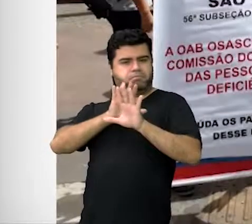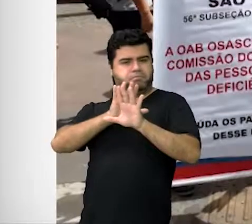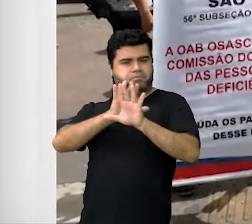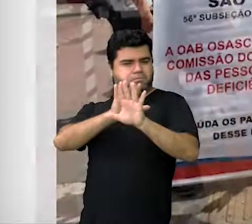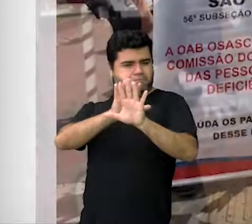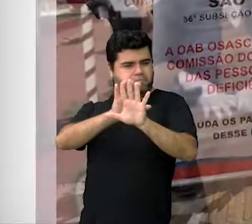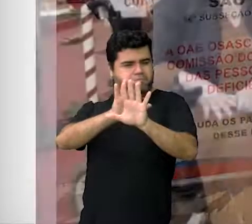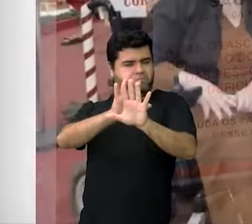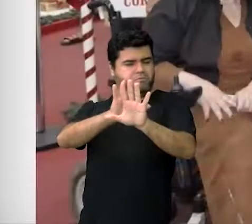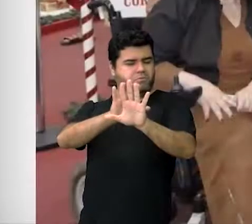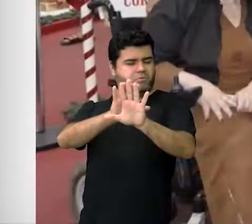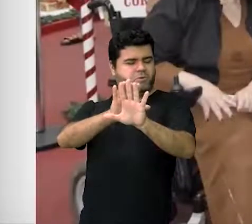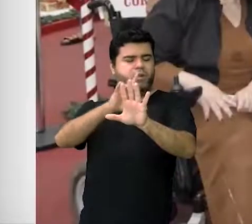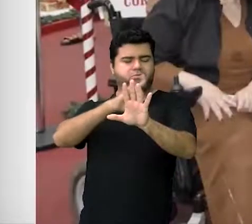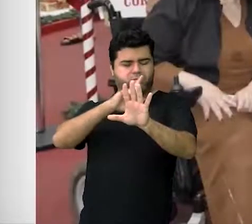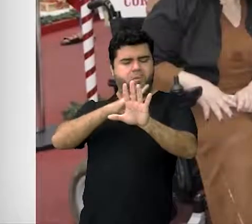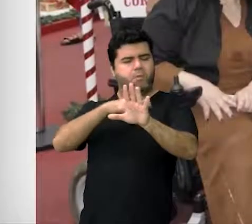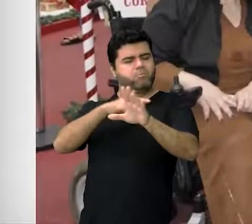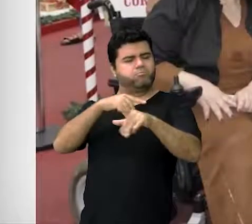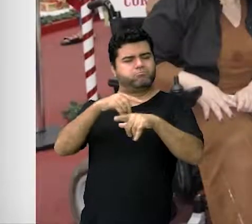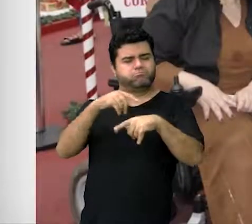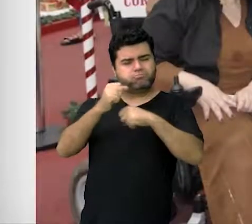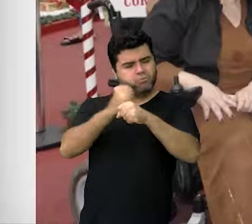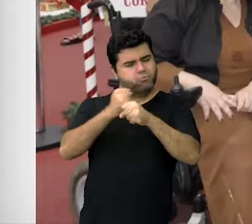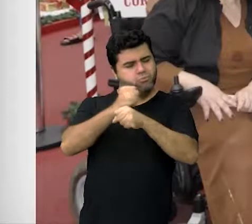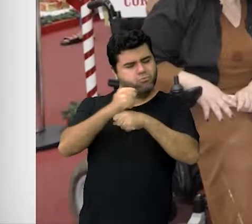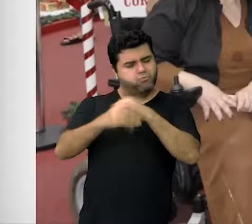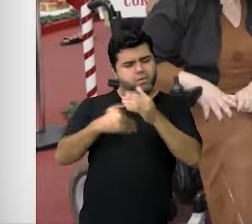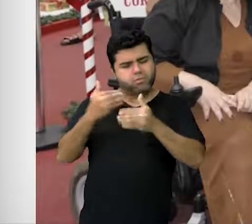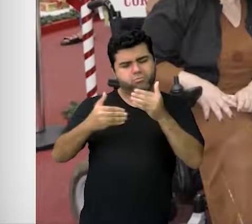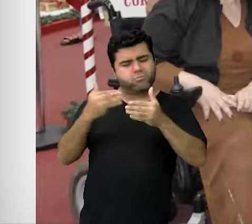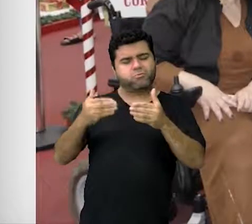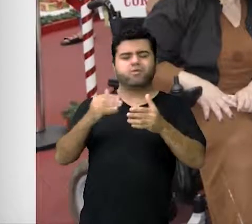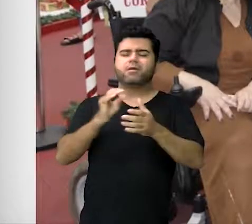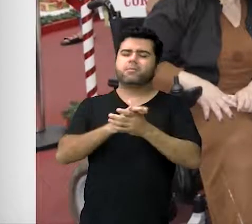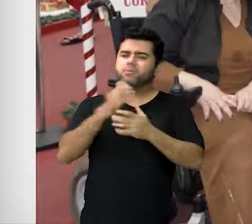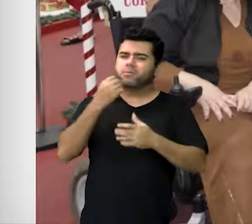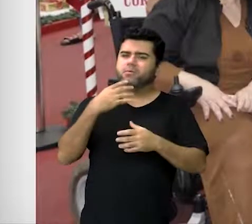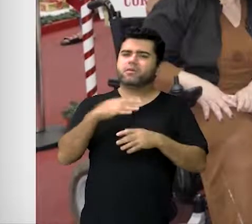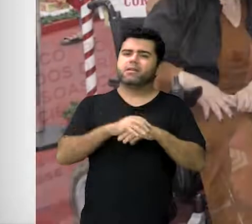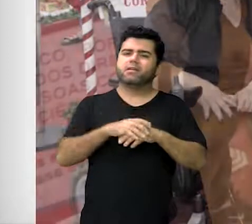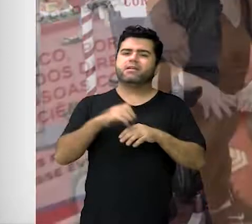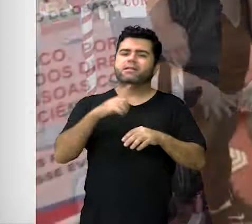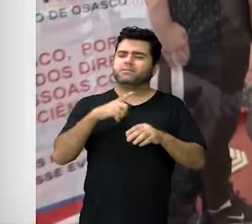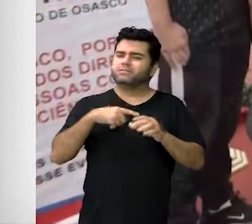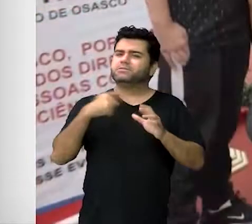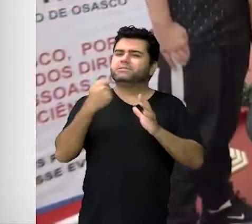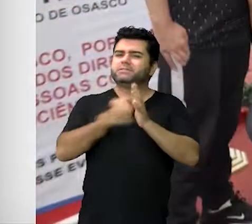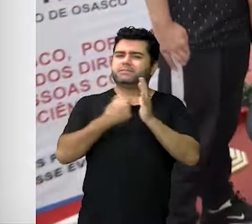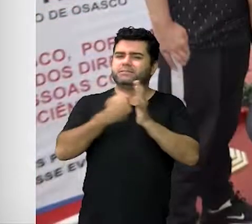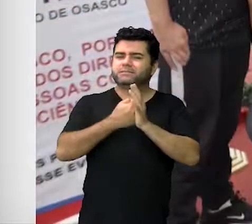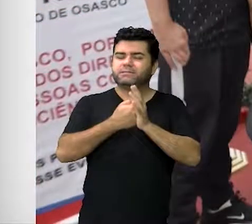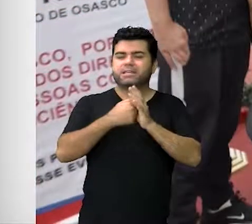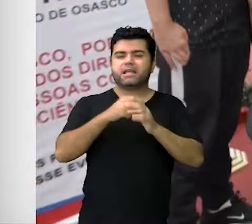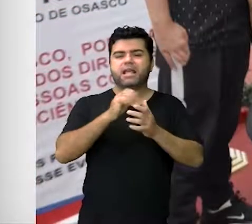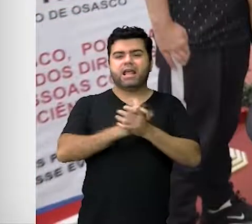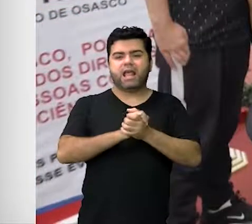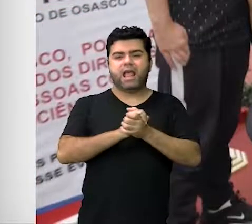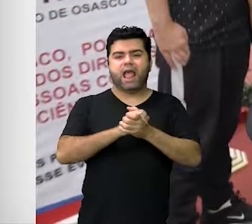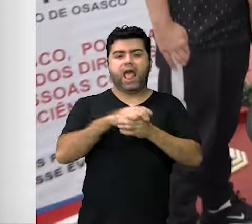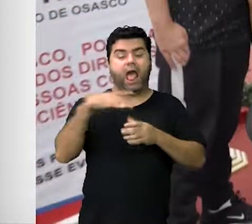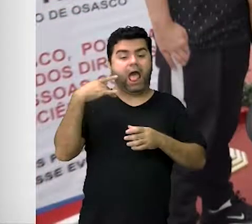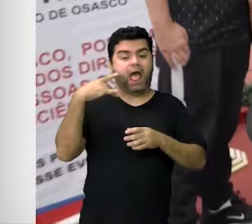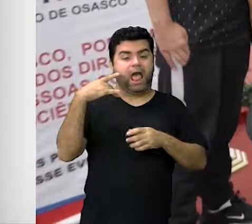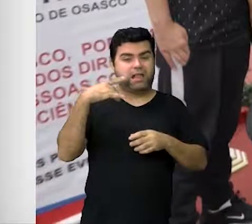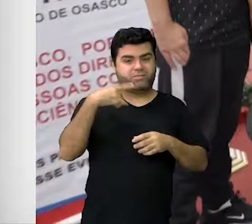grande. E a gente rala, né, doutora? A doutora Kari também estava junto, que